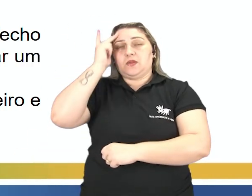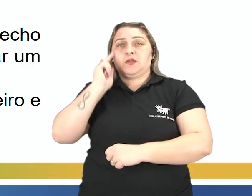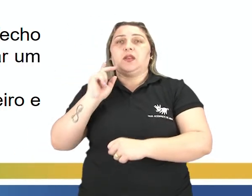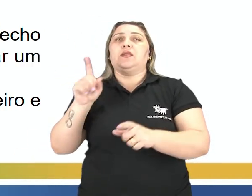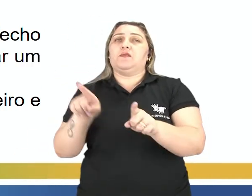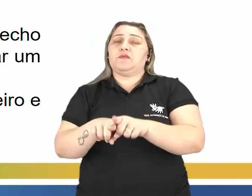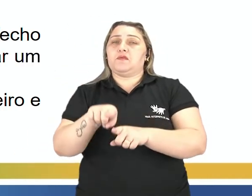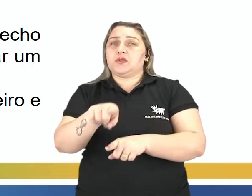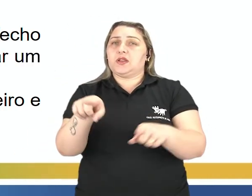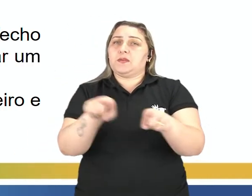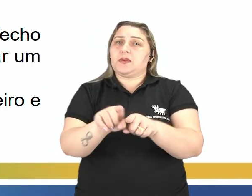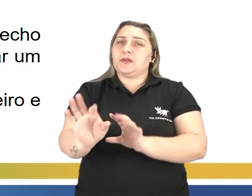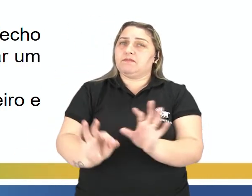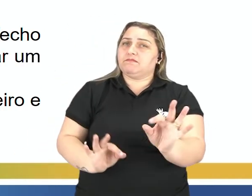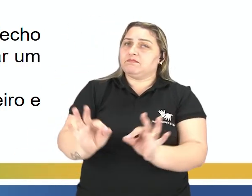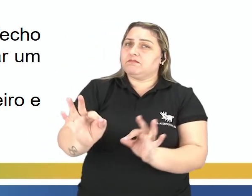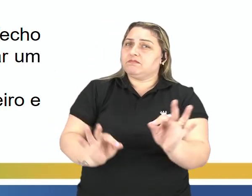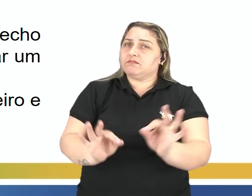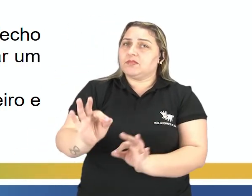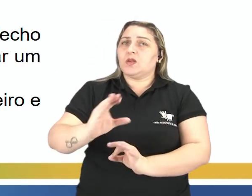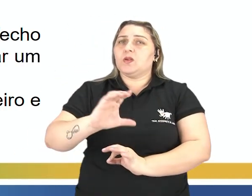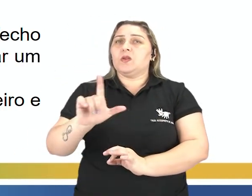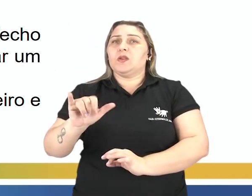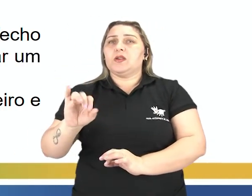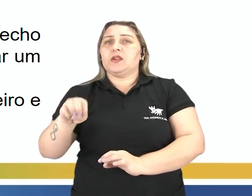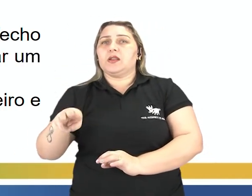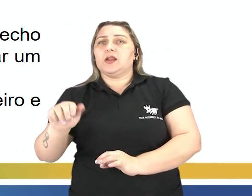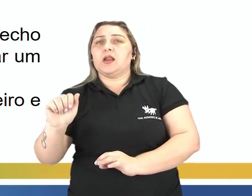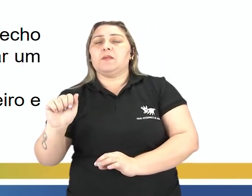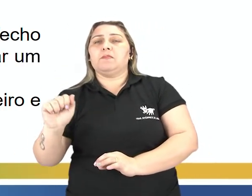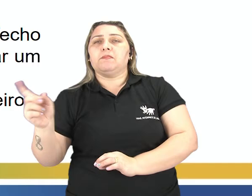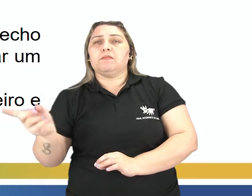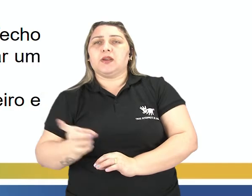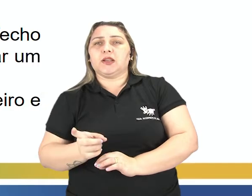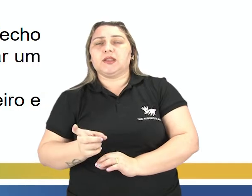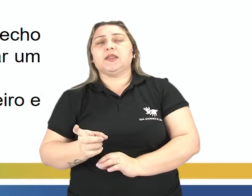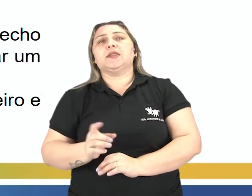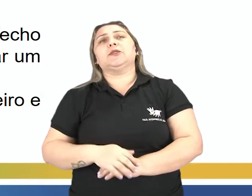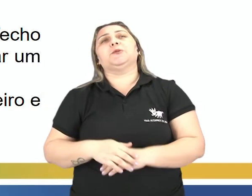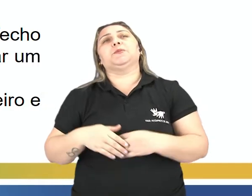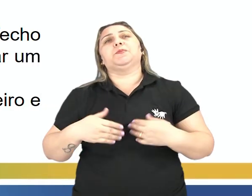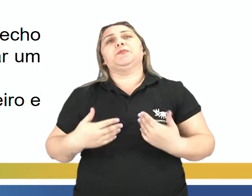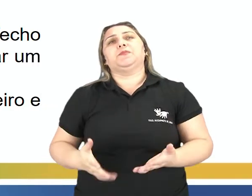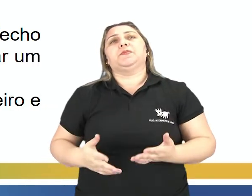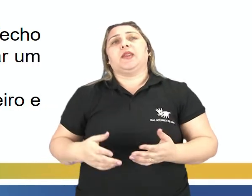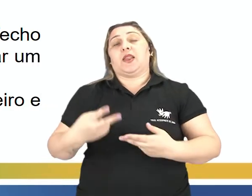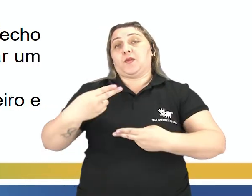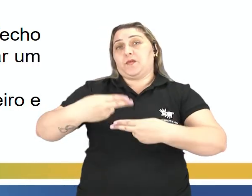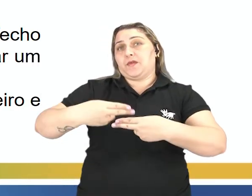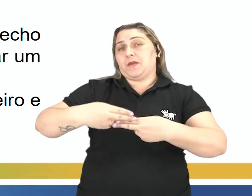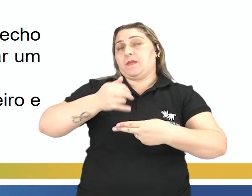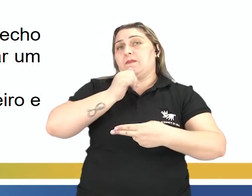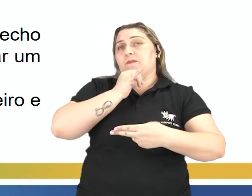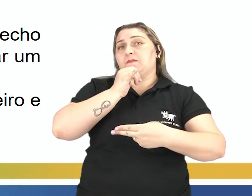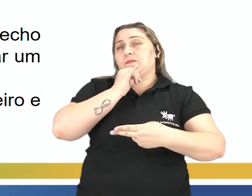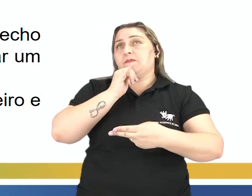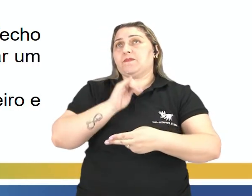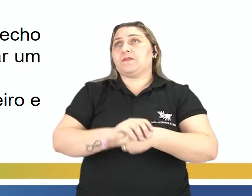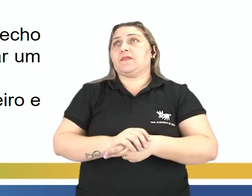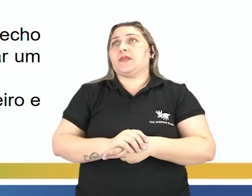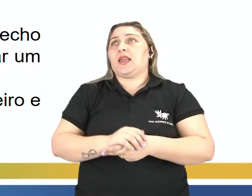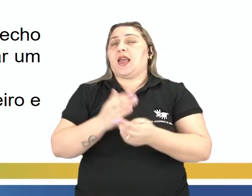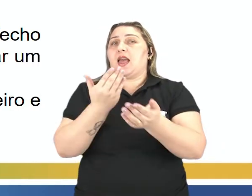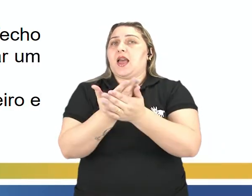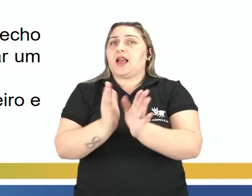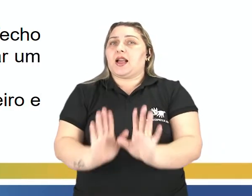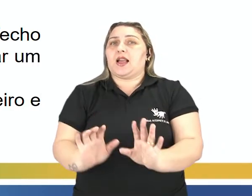o tempo, os personagens, o conflito, você deverá o quê? Elaborar o clímax, ou seja, o ponto alto da história,